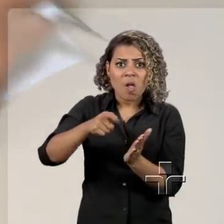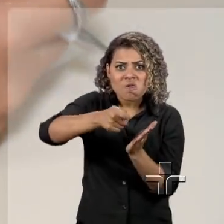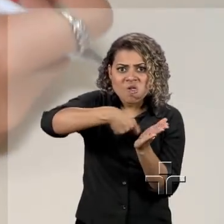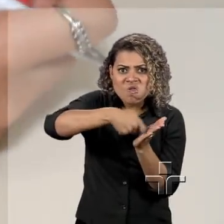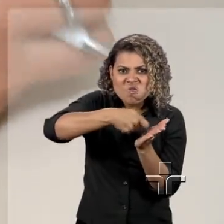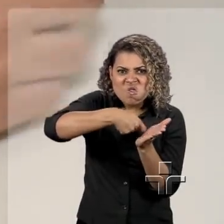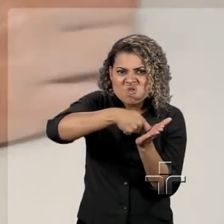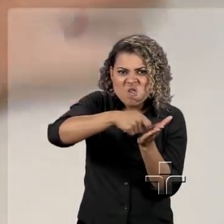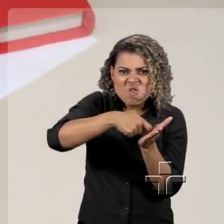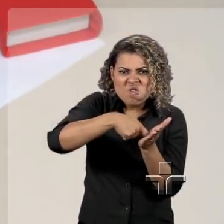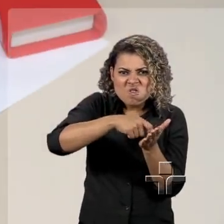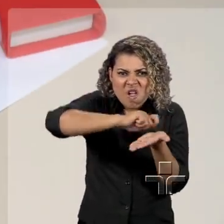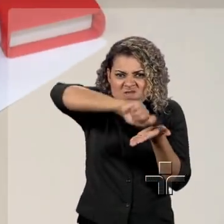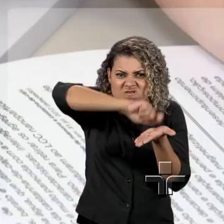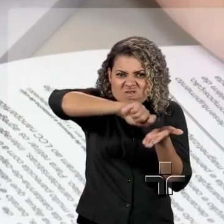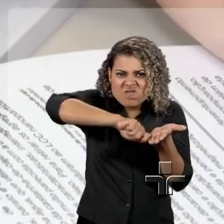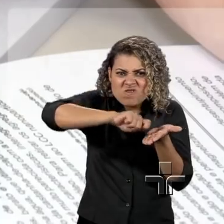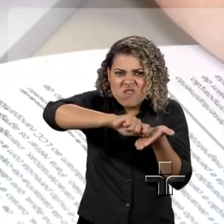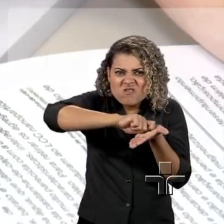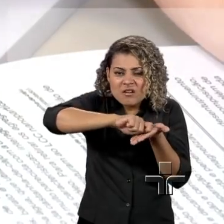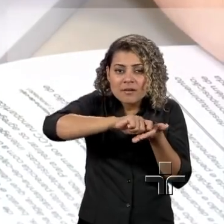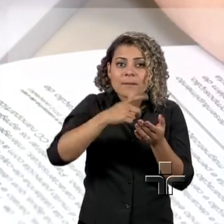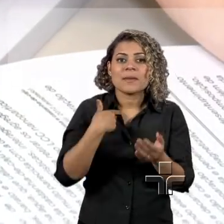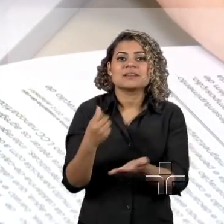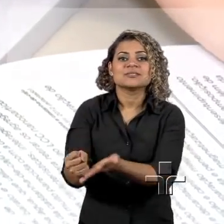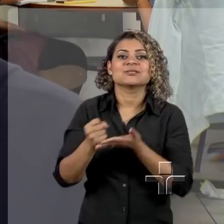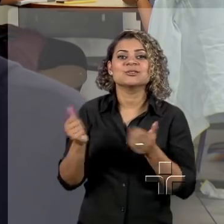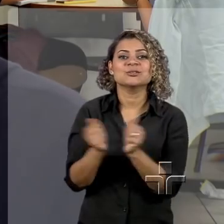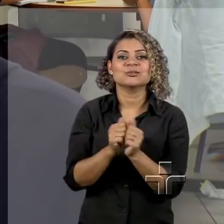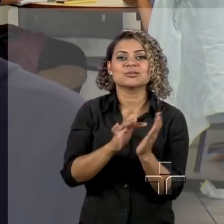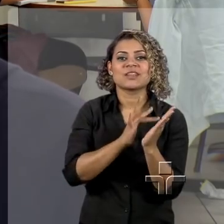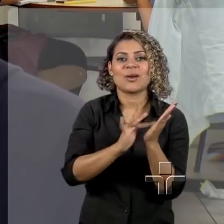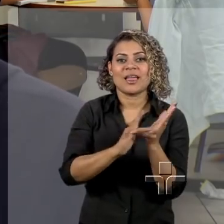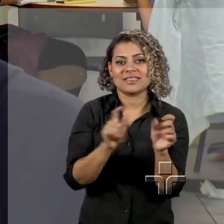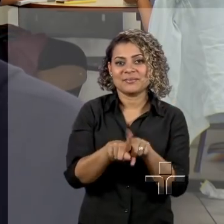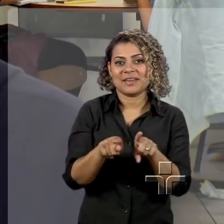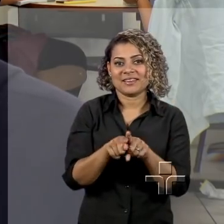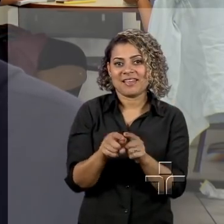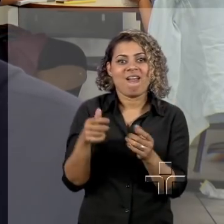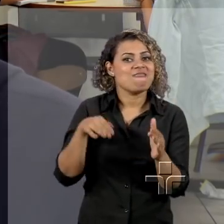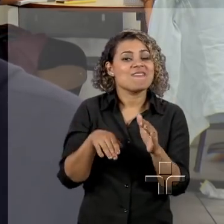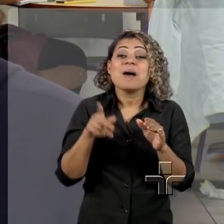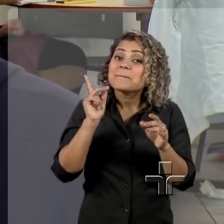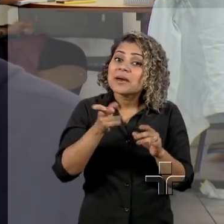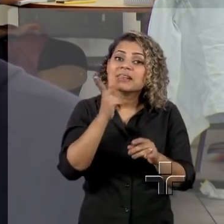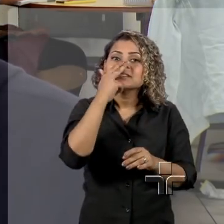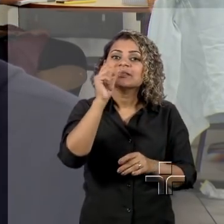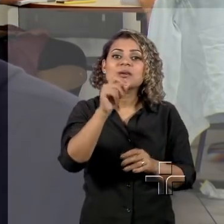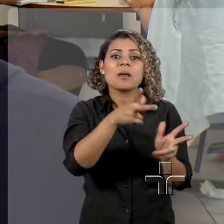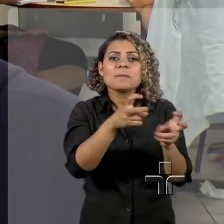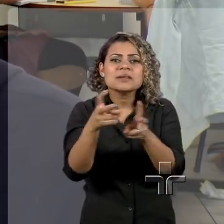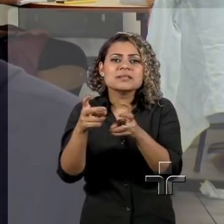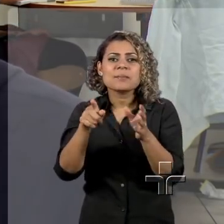e a caneta ganharam nos últimos anos a companhia do celular. Agora o pessoal que não percebeu vai perceber que quando eles fizerem uma pesquisa de um produto para